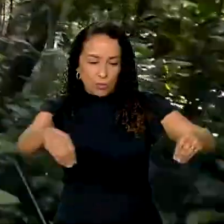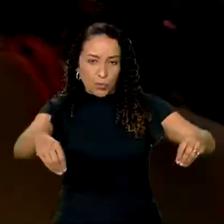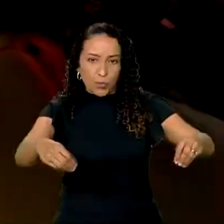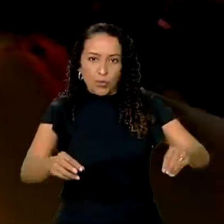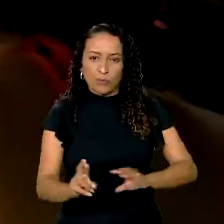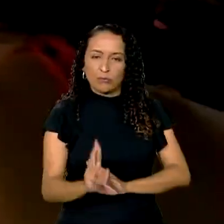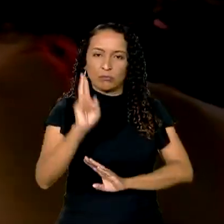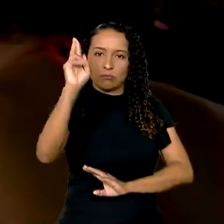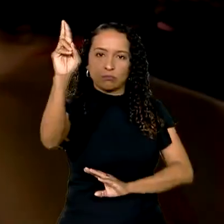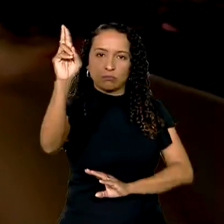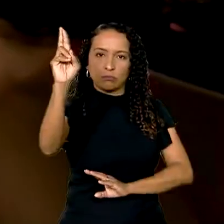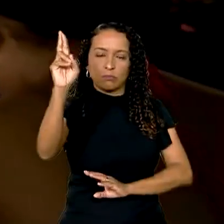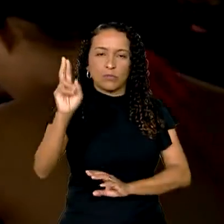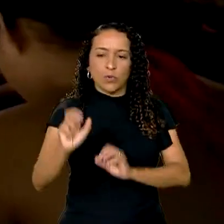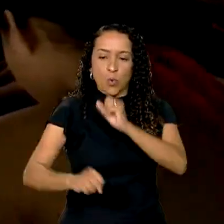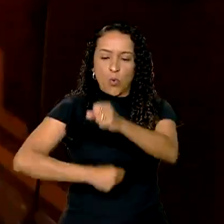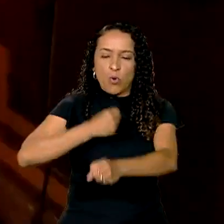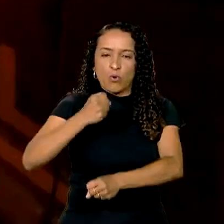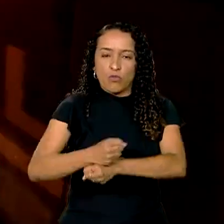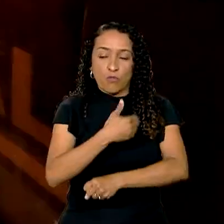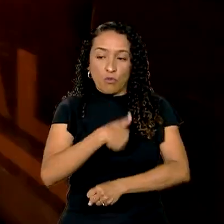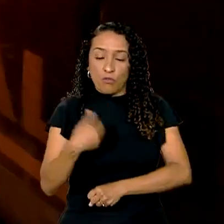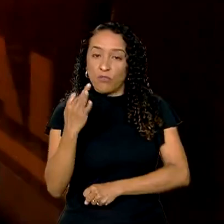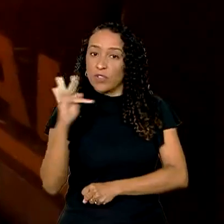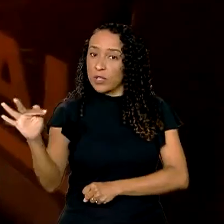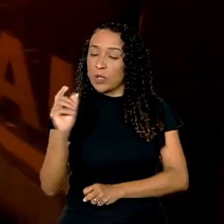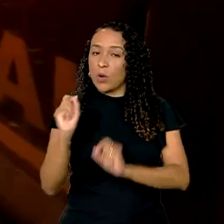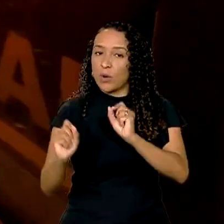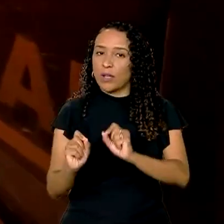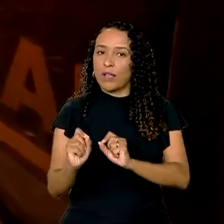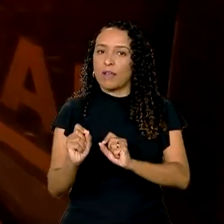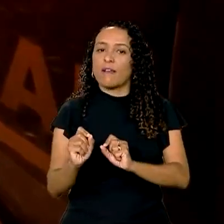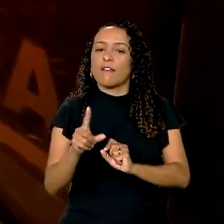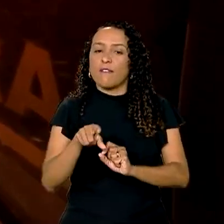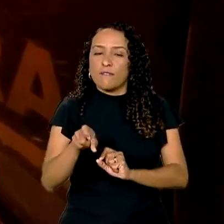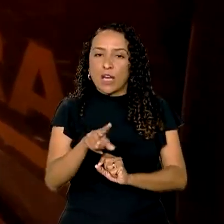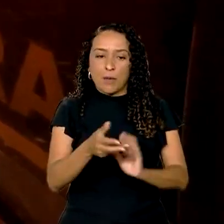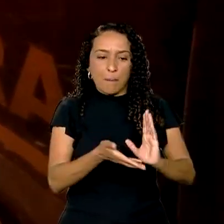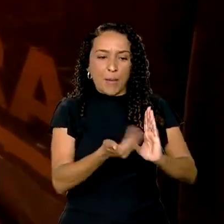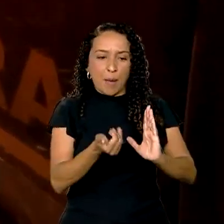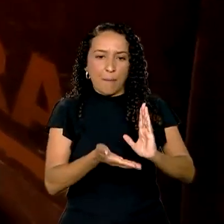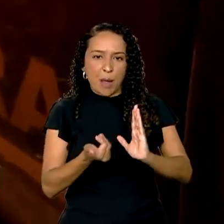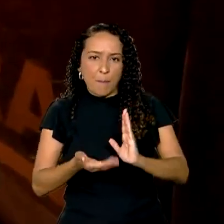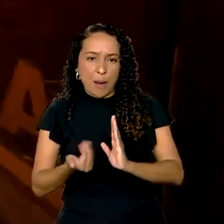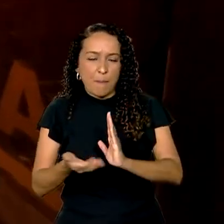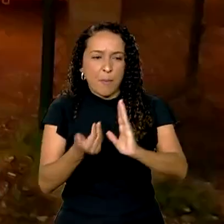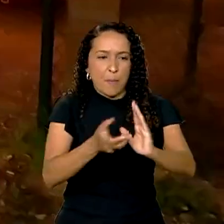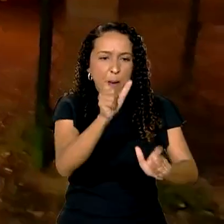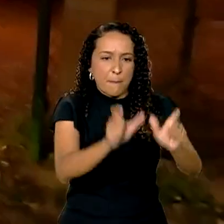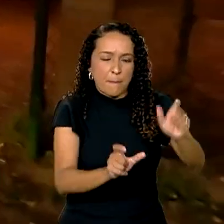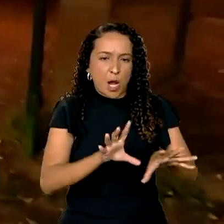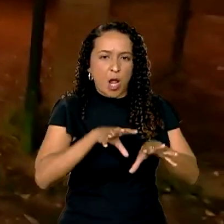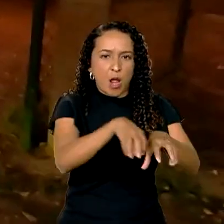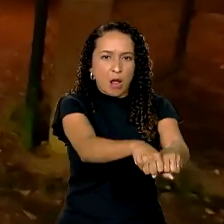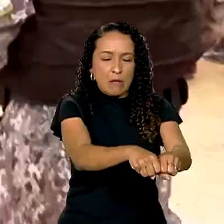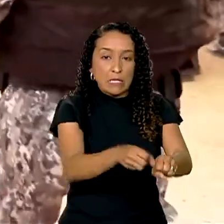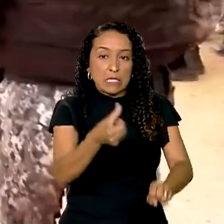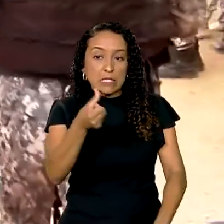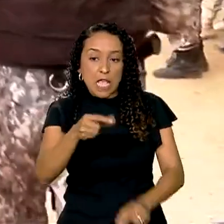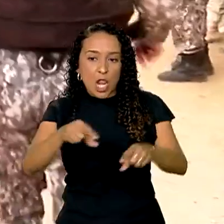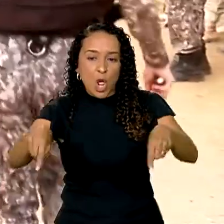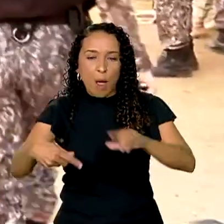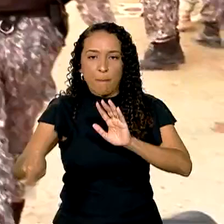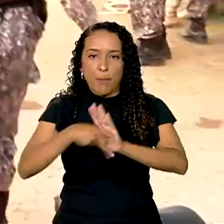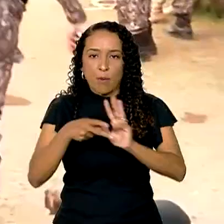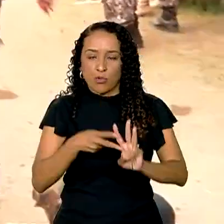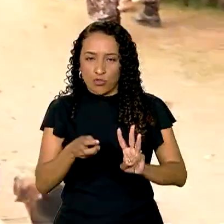de direito. Até o ano que vem, o governo federal deve retirar invasores de pelo menos 6 terras indígenas. É